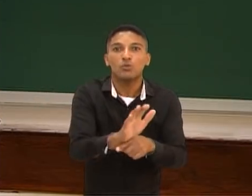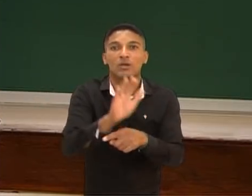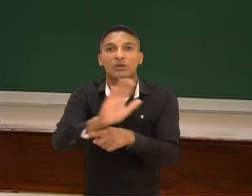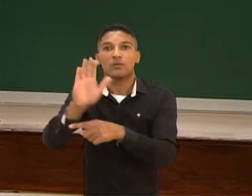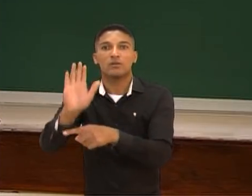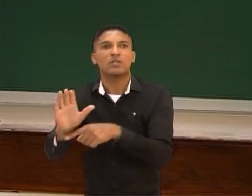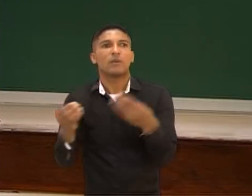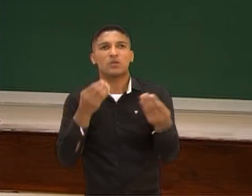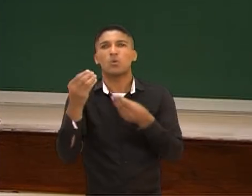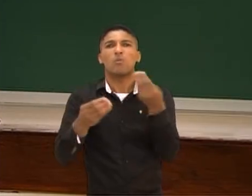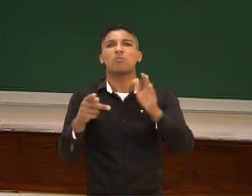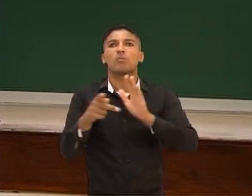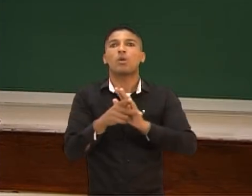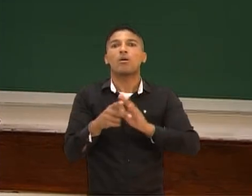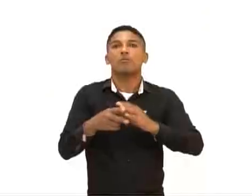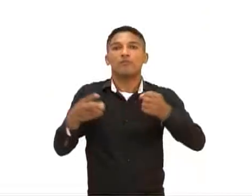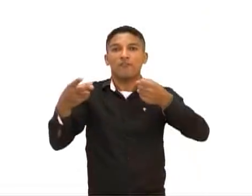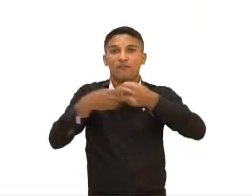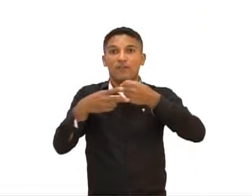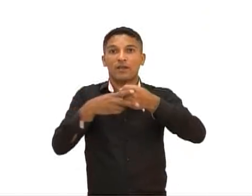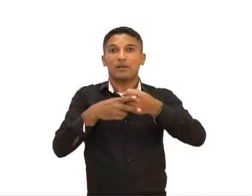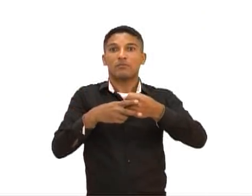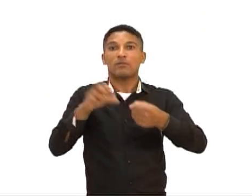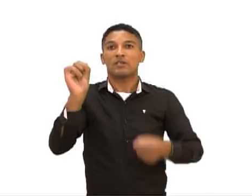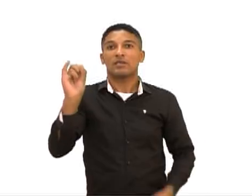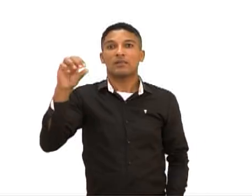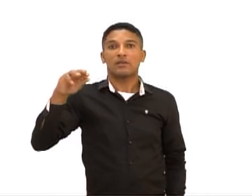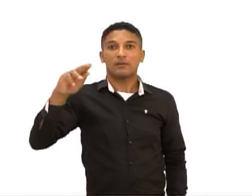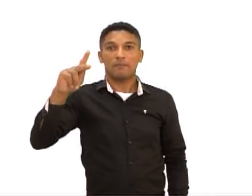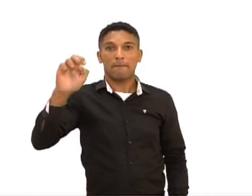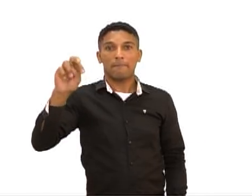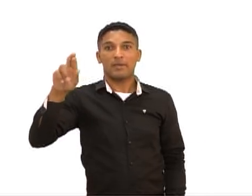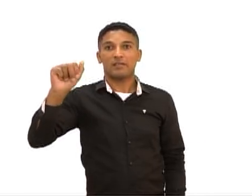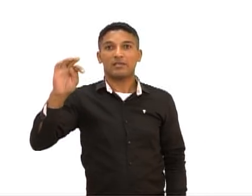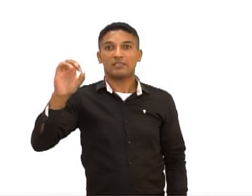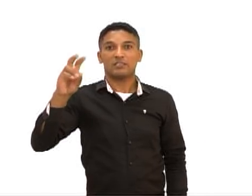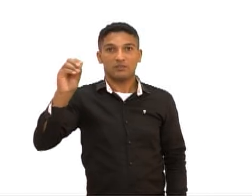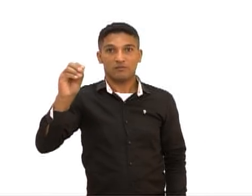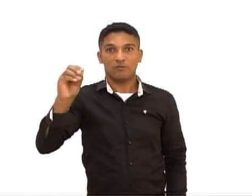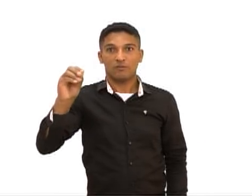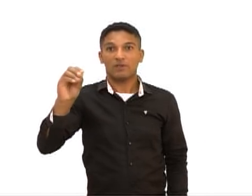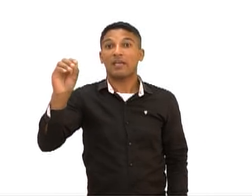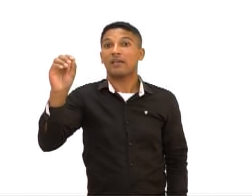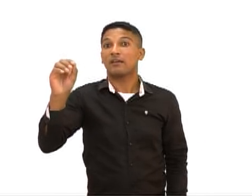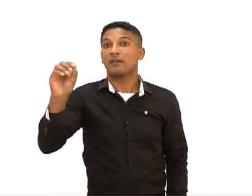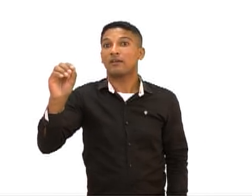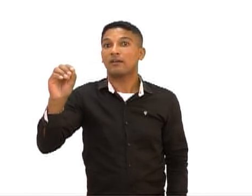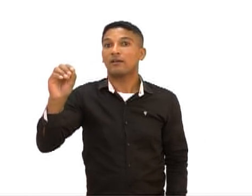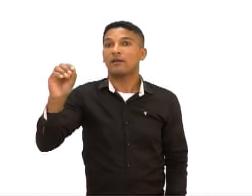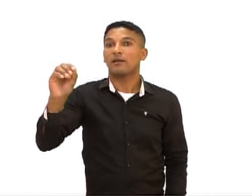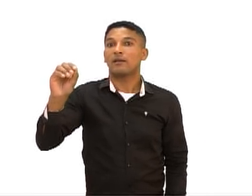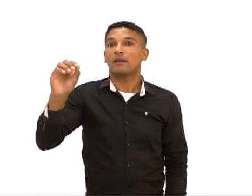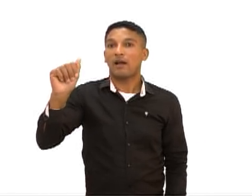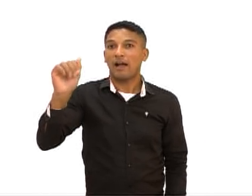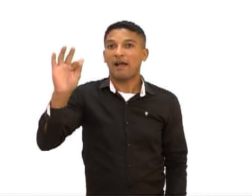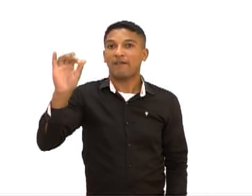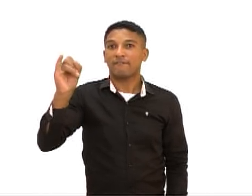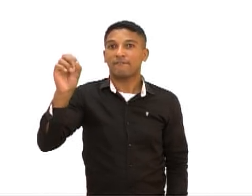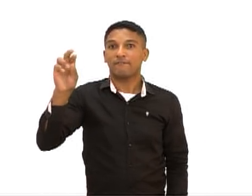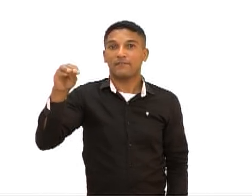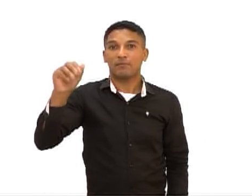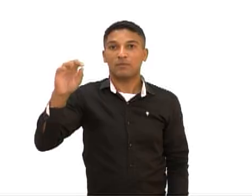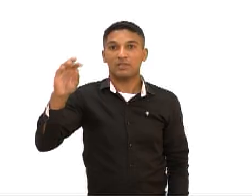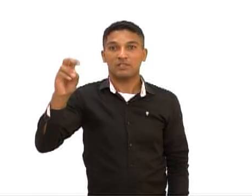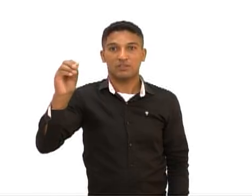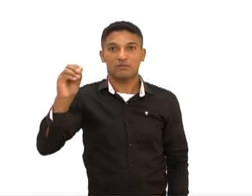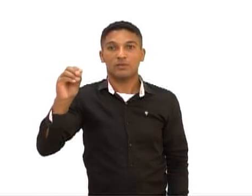imperativo afirmativo? Vocês se lembram? Então, o que a gente faz? A gente tem que primeiro conjugar no presente do modo indicativo,